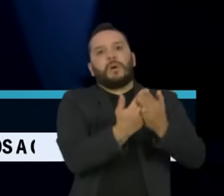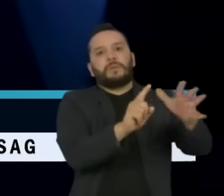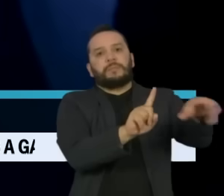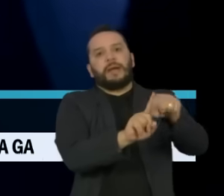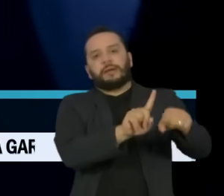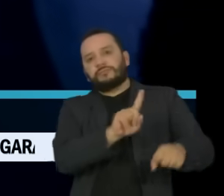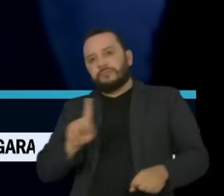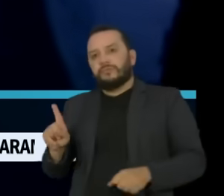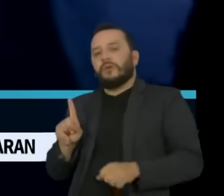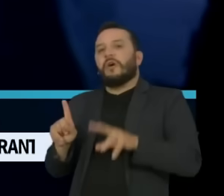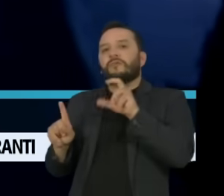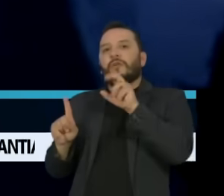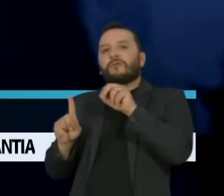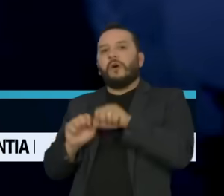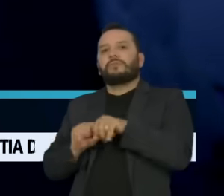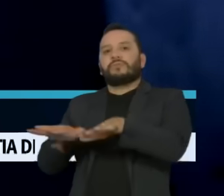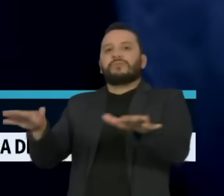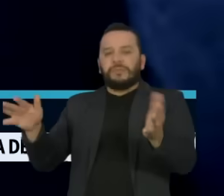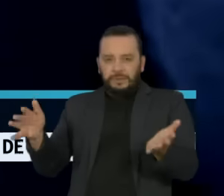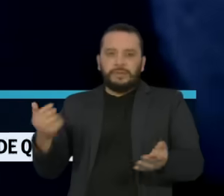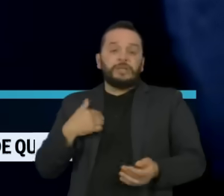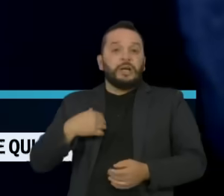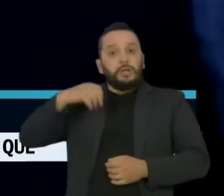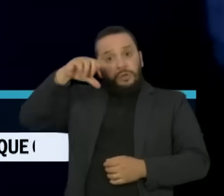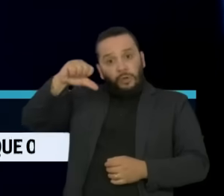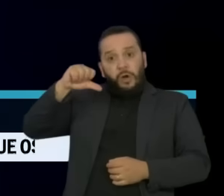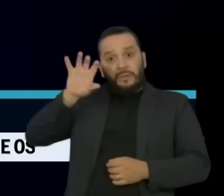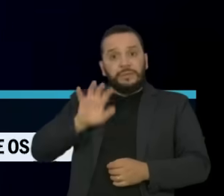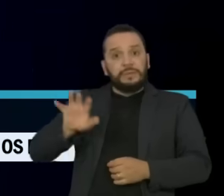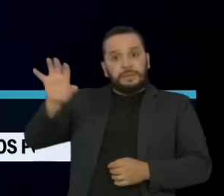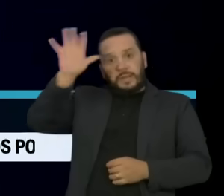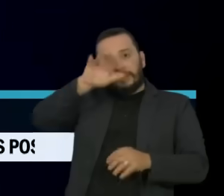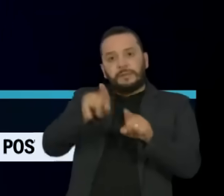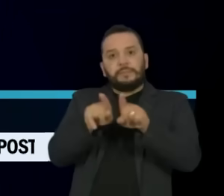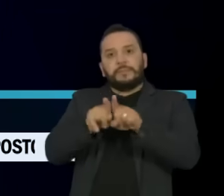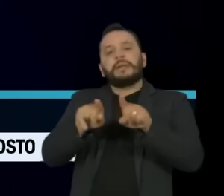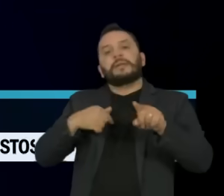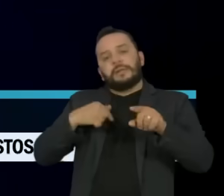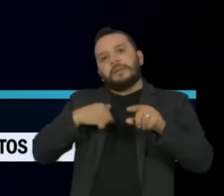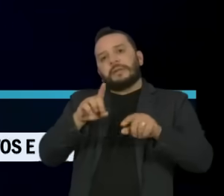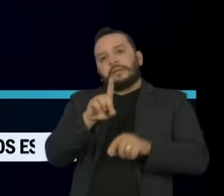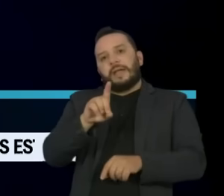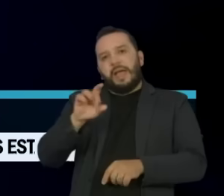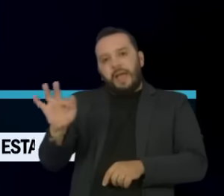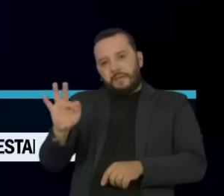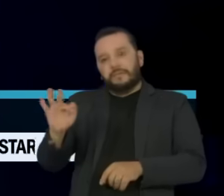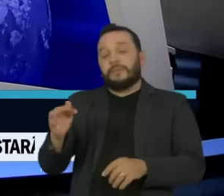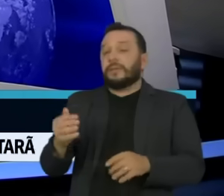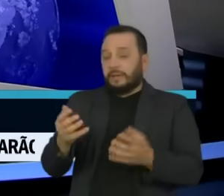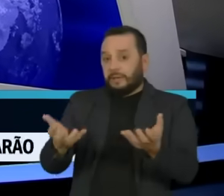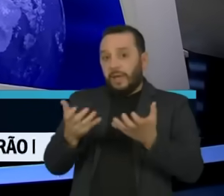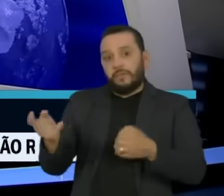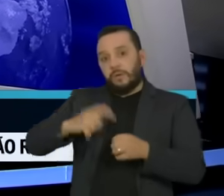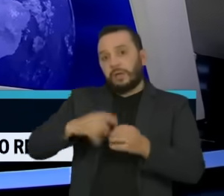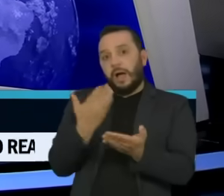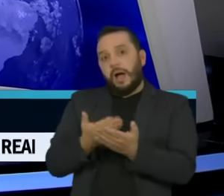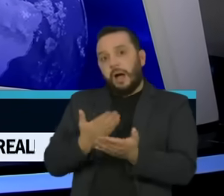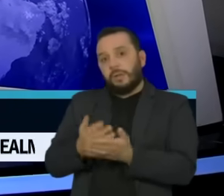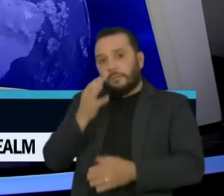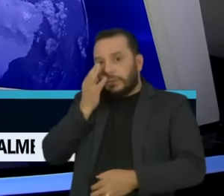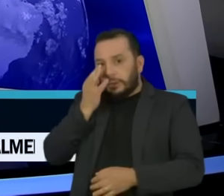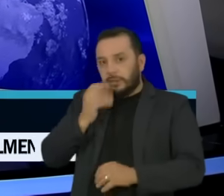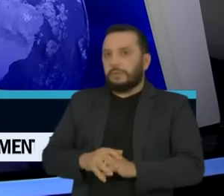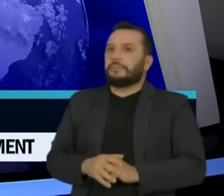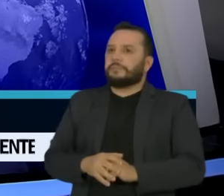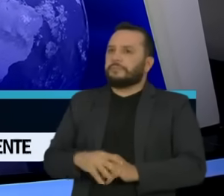9 estados e o Distrito Federal já discutem o retorno às aulas presenciais. Doutor Saldiva, esse estudo, como outros